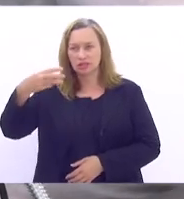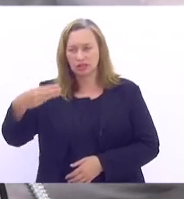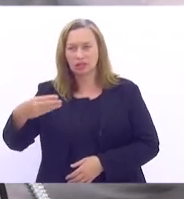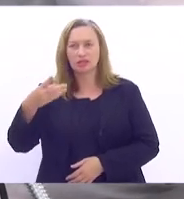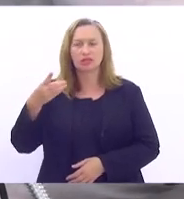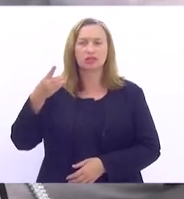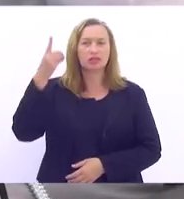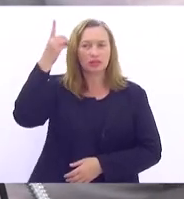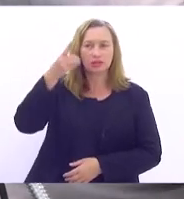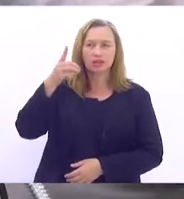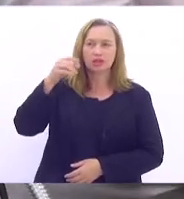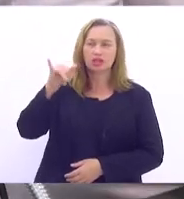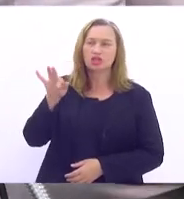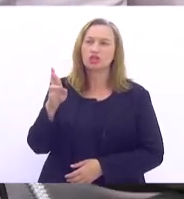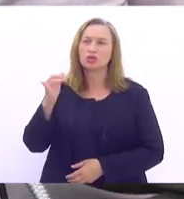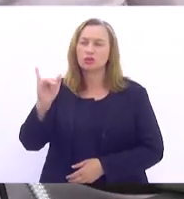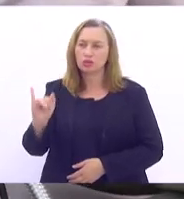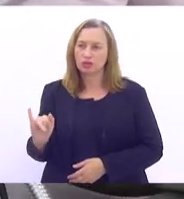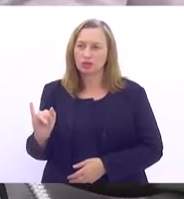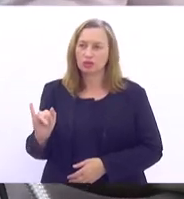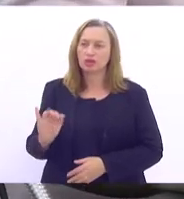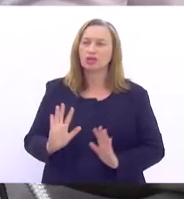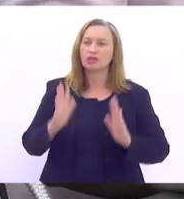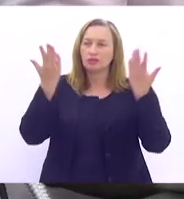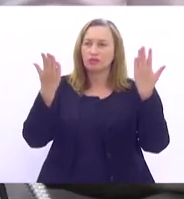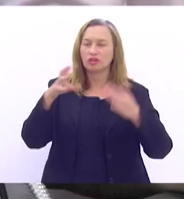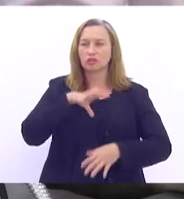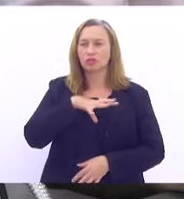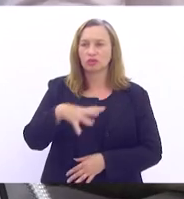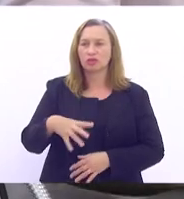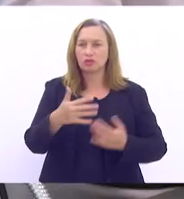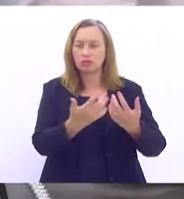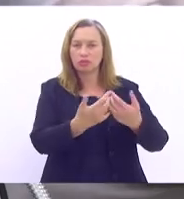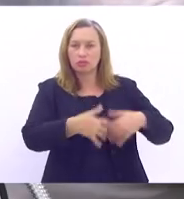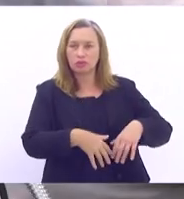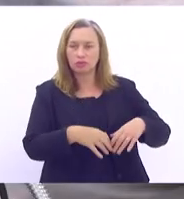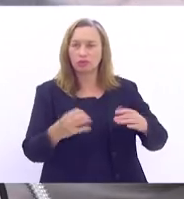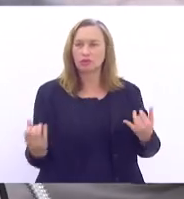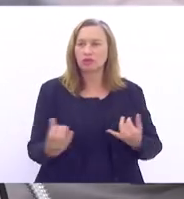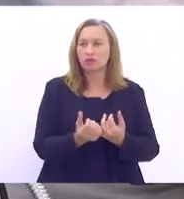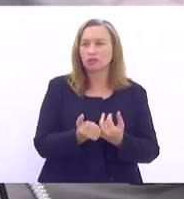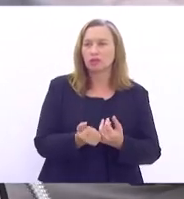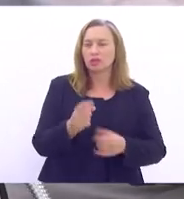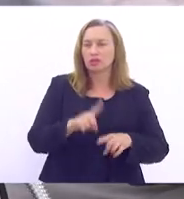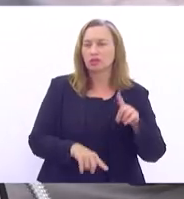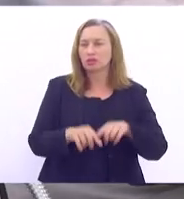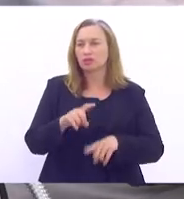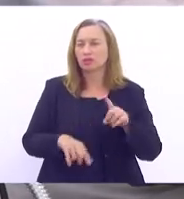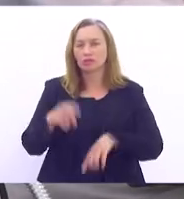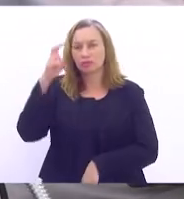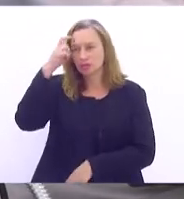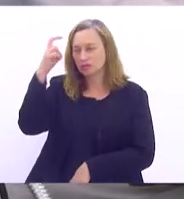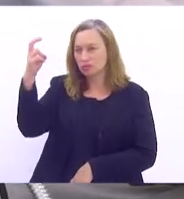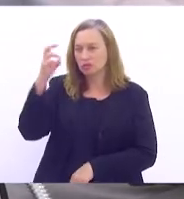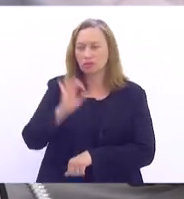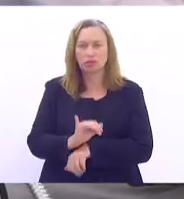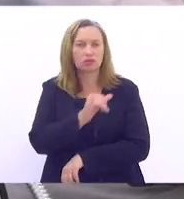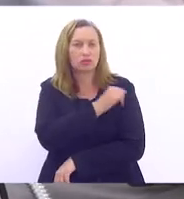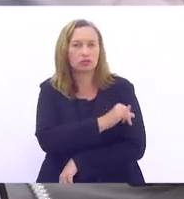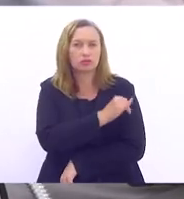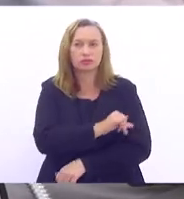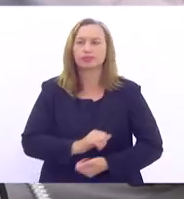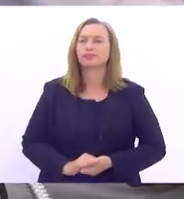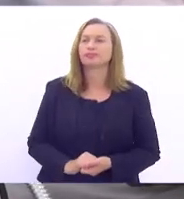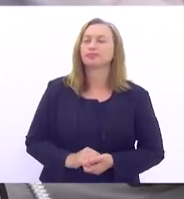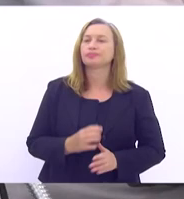que declara a Festa de Portugal, Festa do Colono Português em Petrópolis, como patrimônio imaterial, histórico e cultural do Estado do Rio de